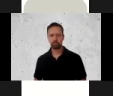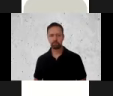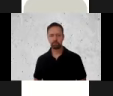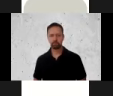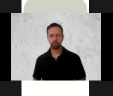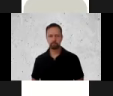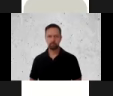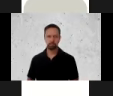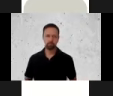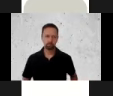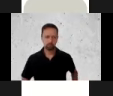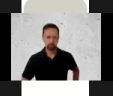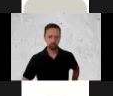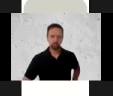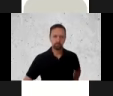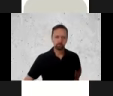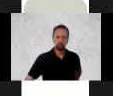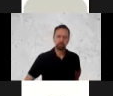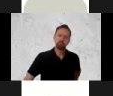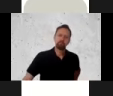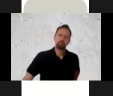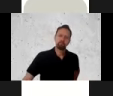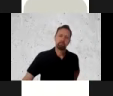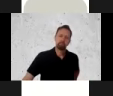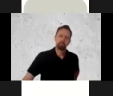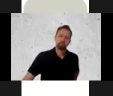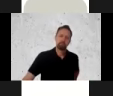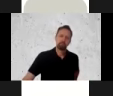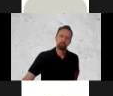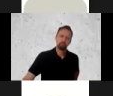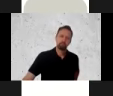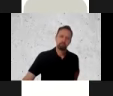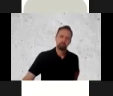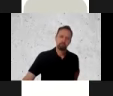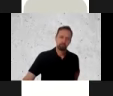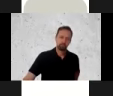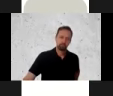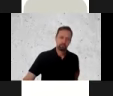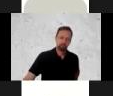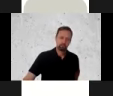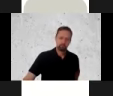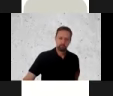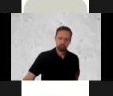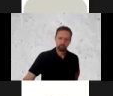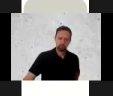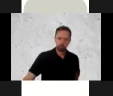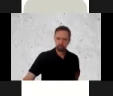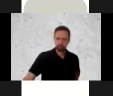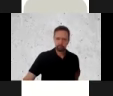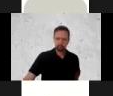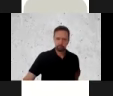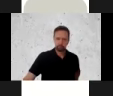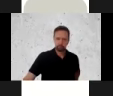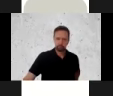destacam dois objetivos principais. Um era aumentar o valor recuperado de empresas em falência, então essencialmente era facilitar a venda de